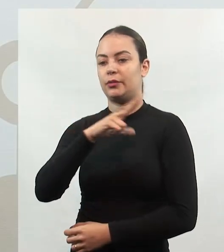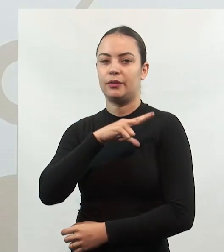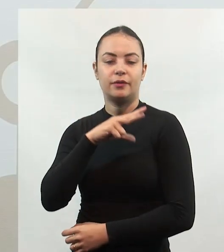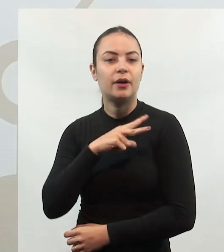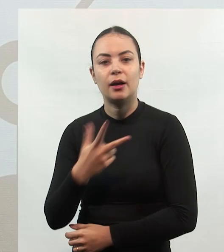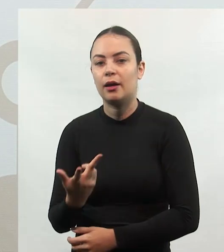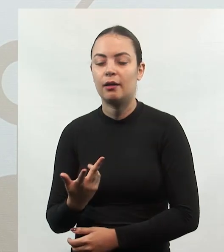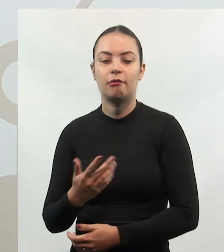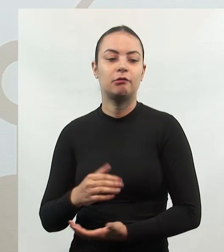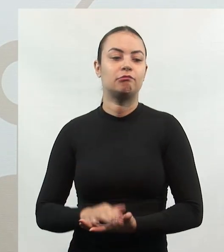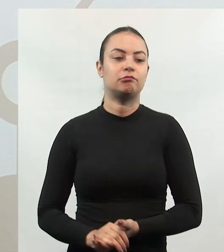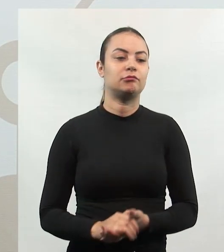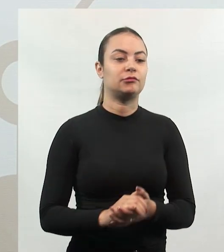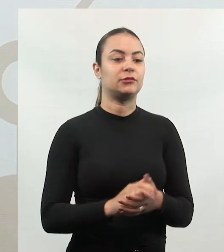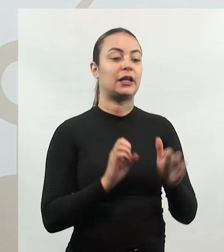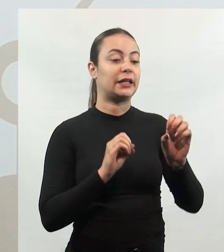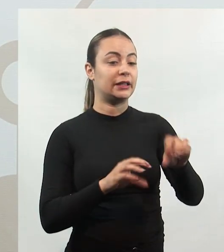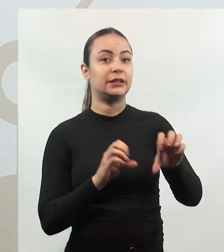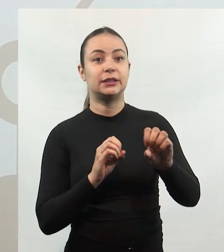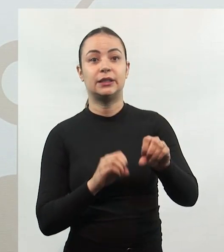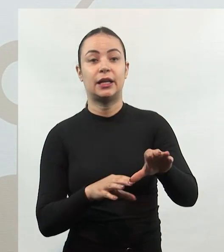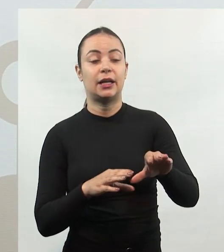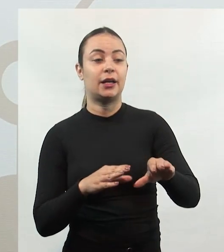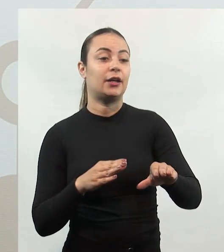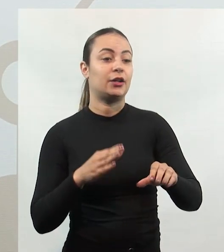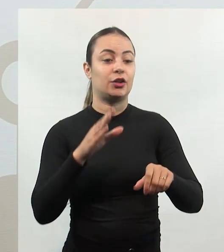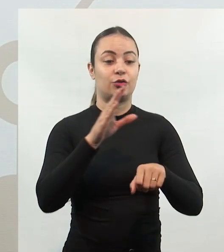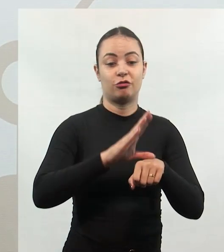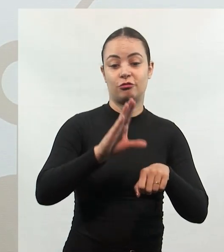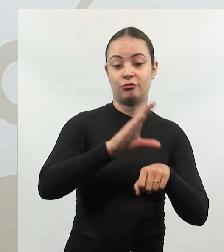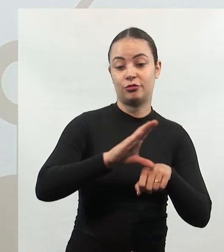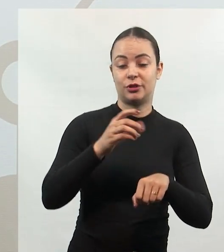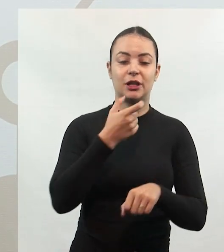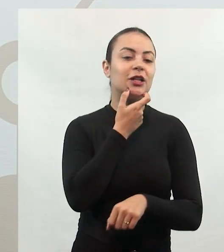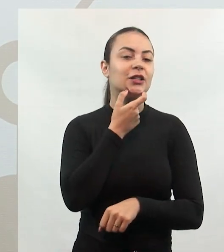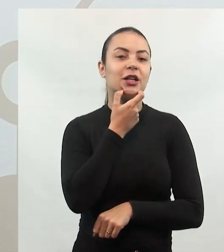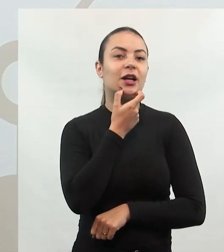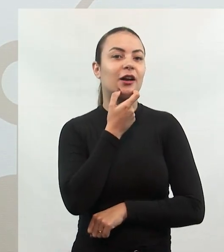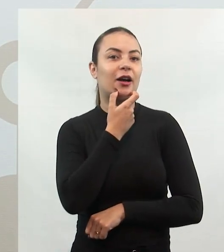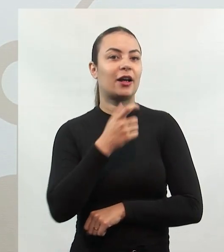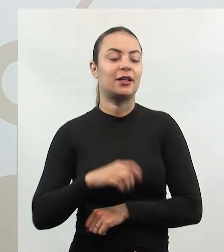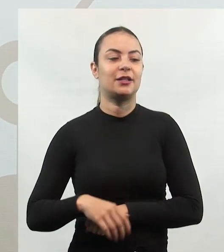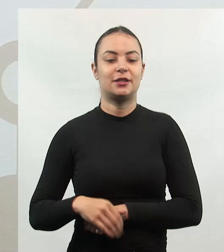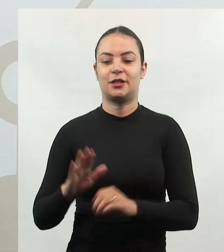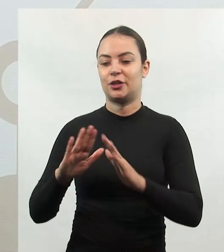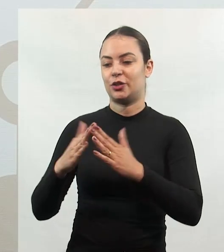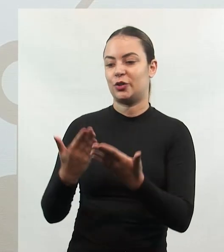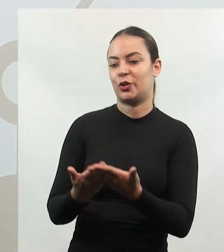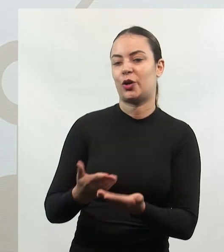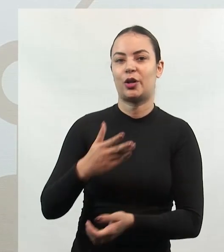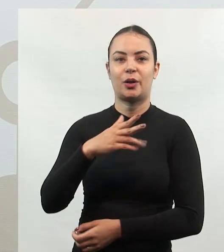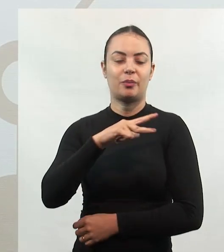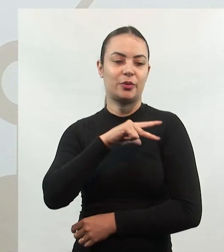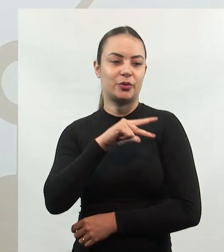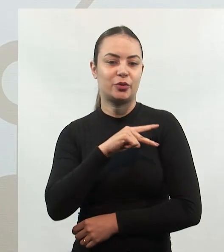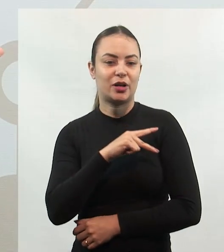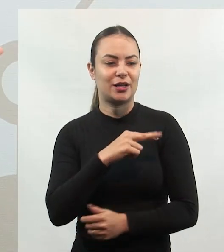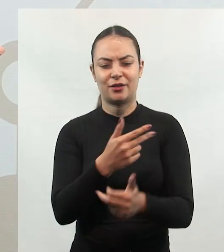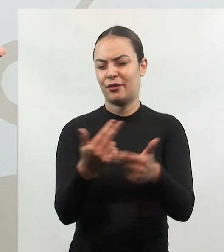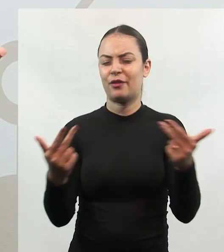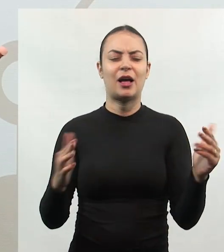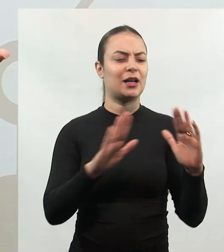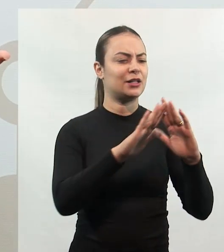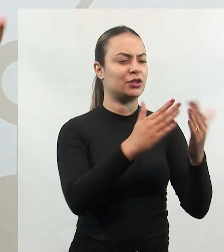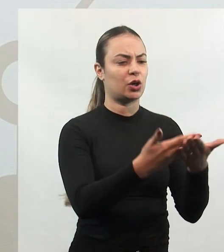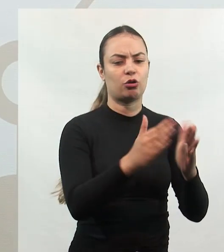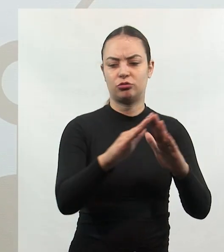inglês, fiz 2 especializações ali na Unir, aí fiz um mestrado também na Unir em psicologia escolar e depois o doutorado em